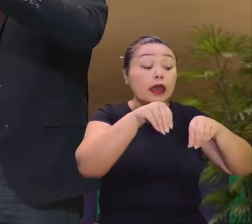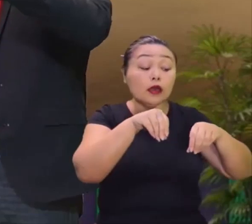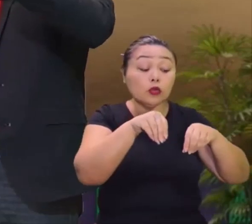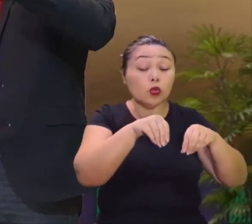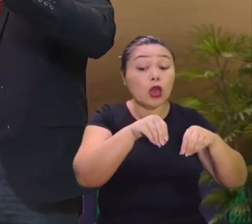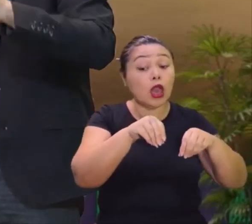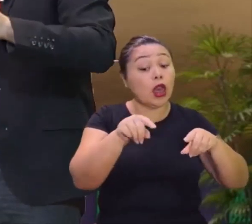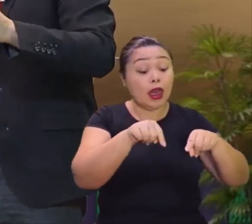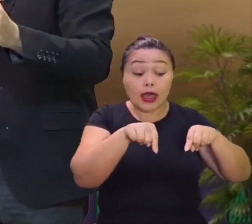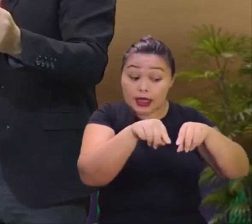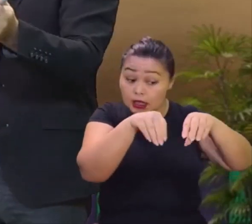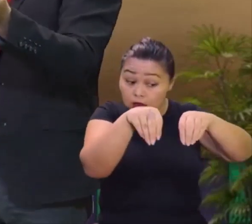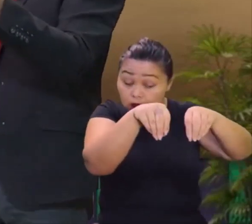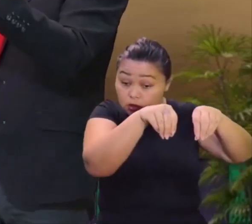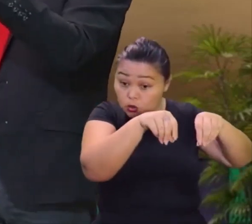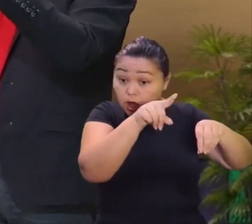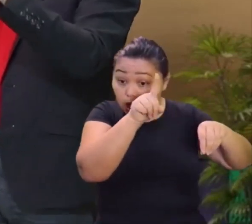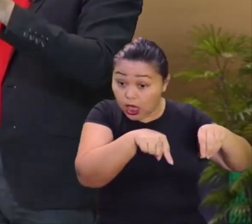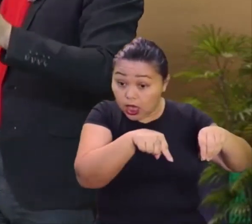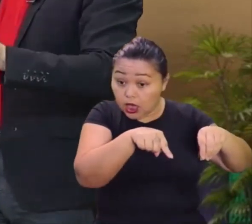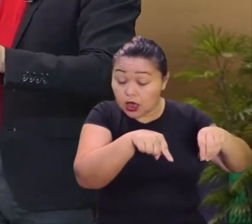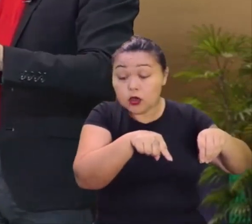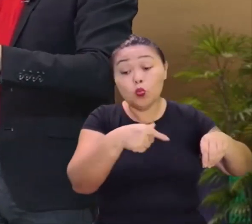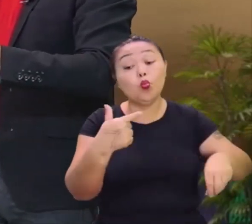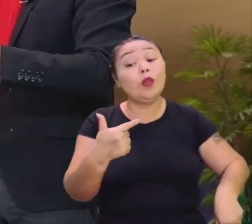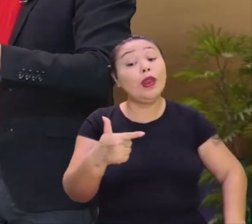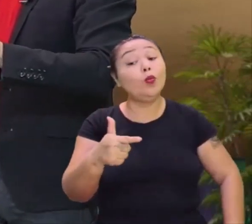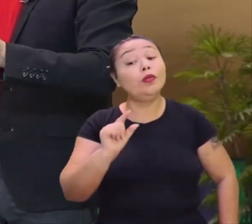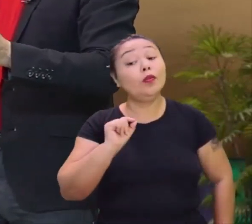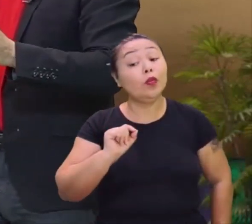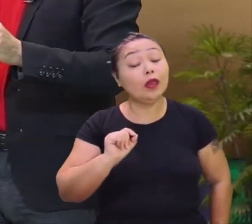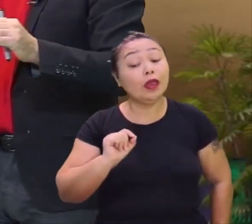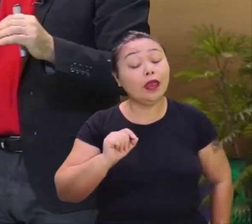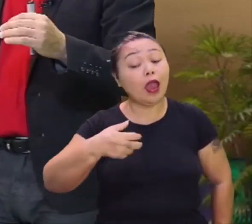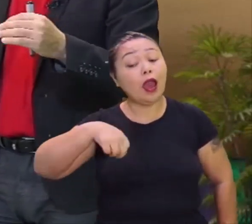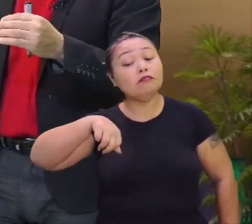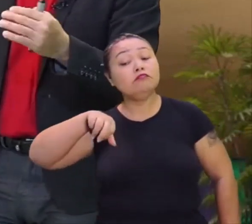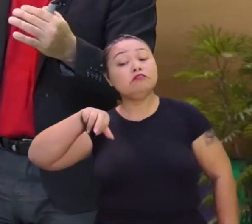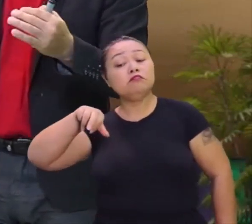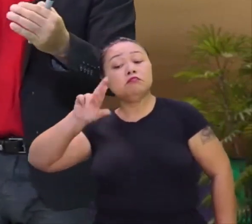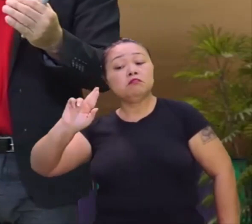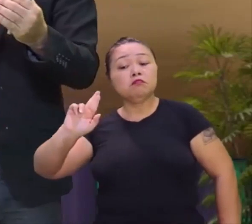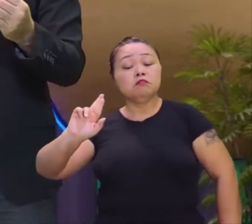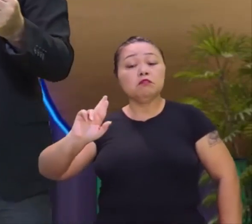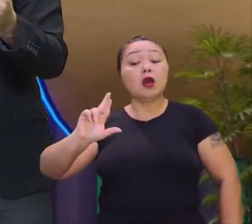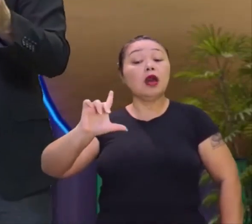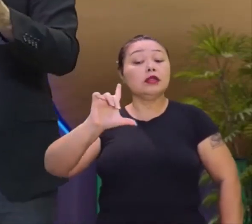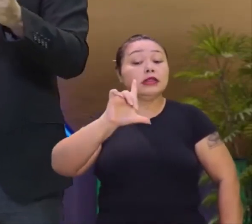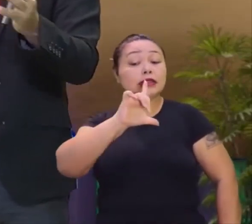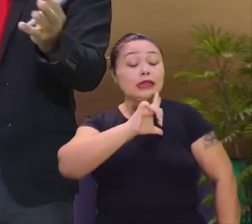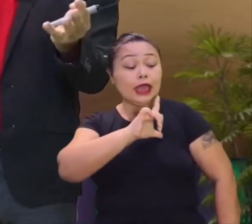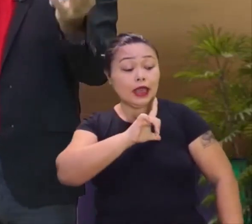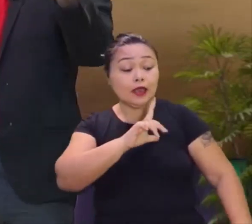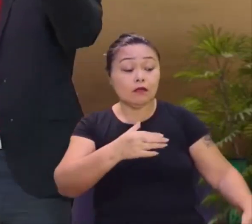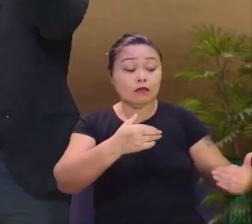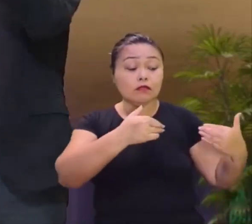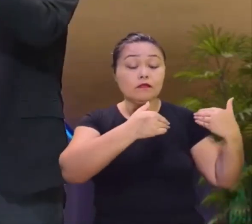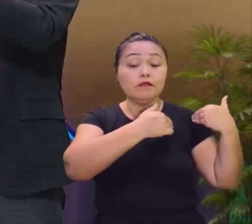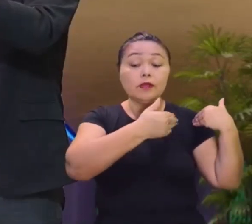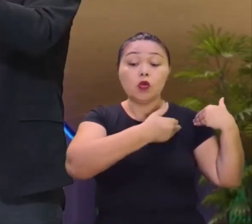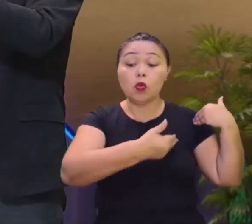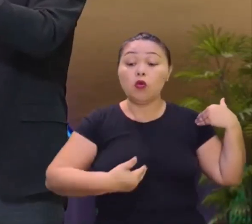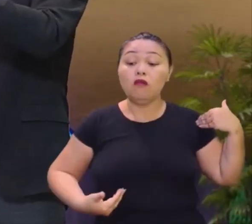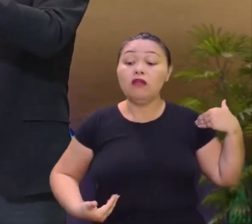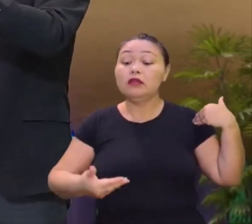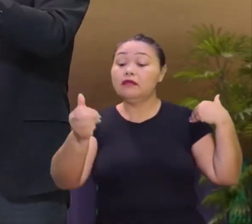tem autonomia como a gente tem hoje, ok? Ele tem uma responsabilidade total do